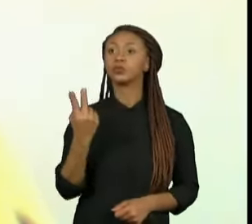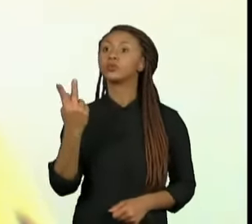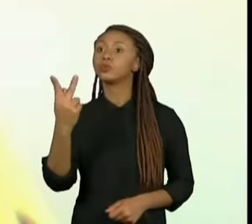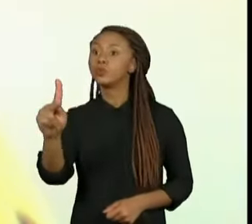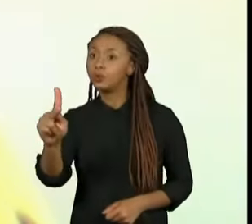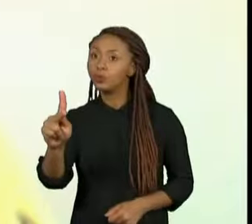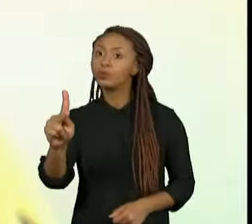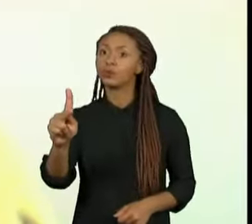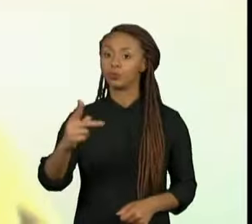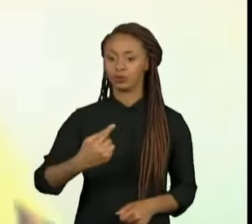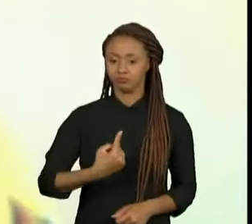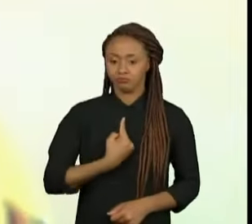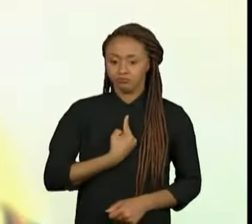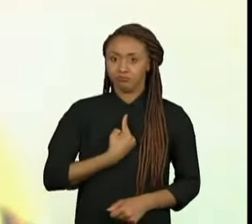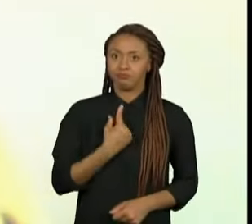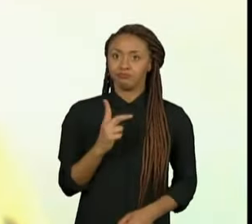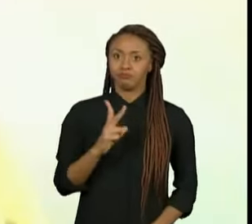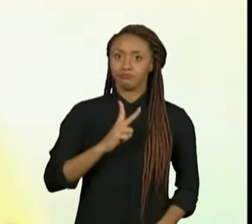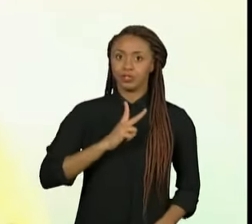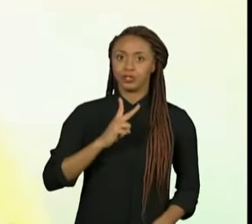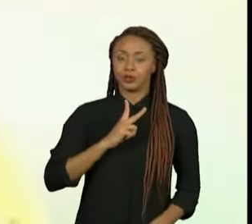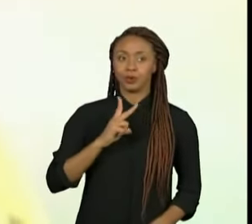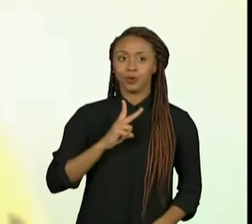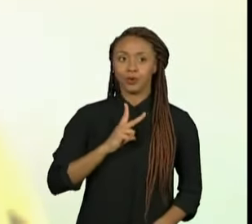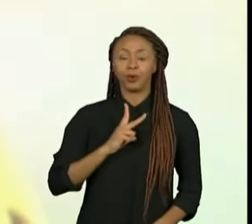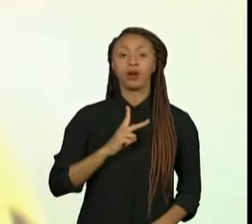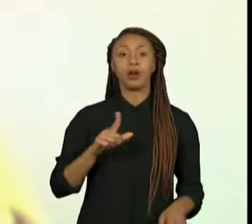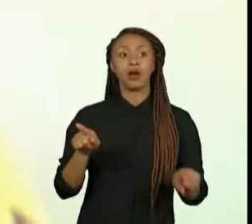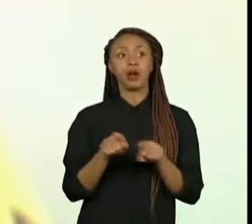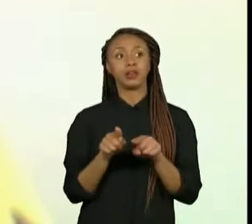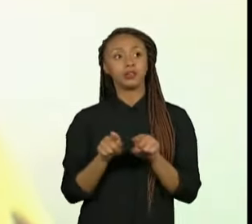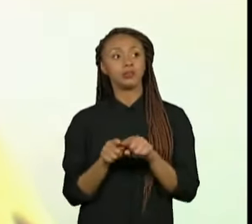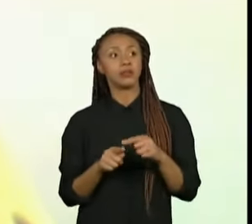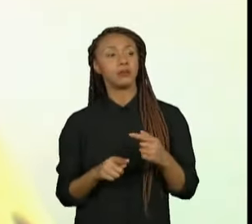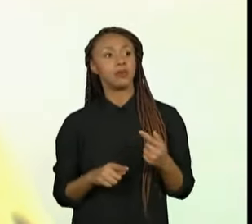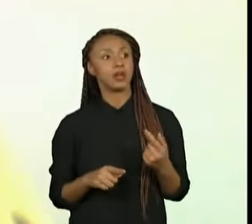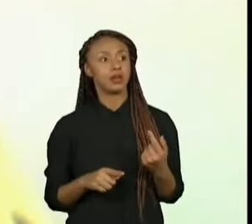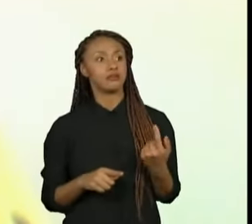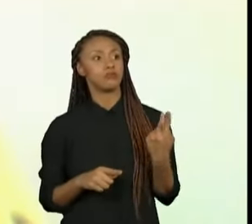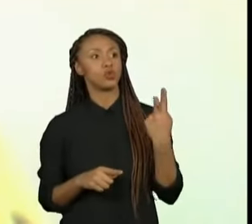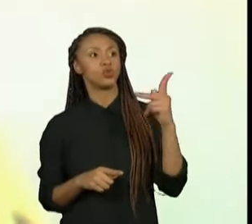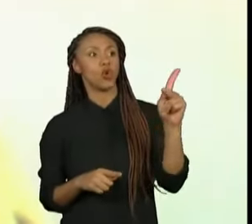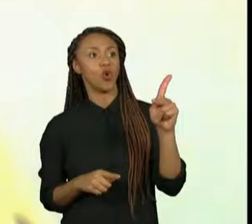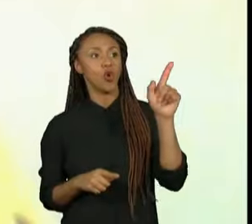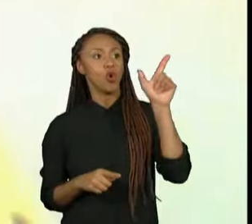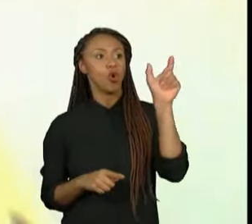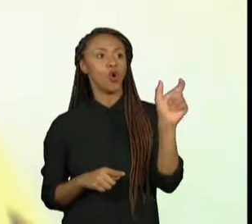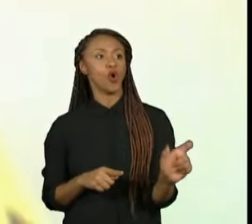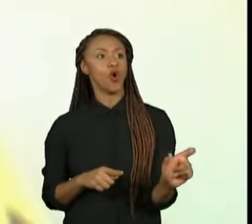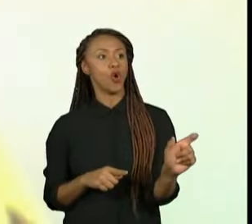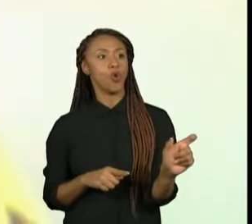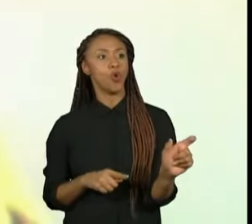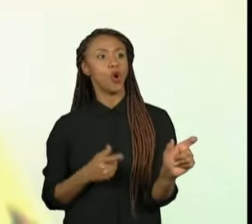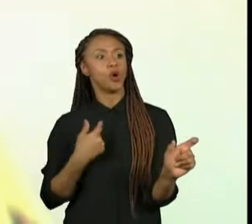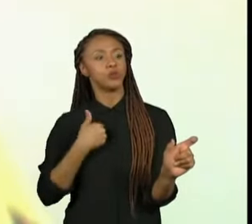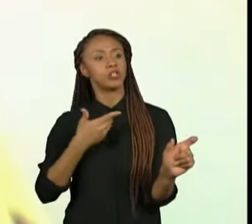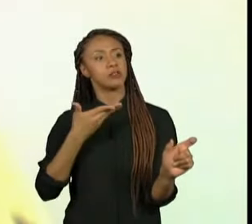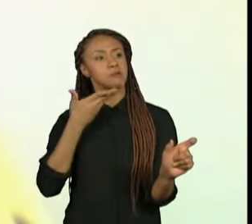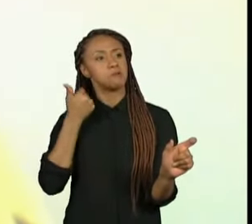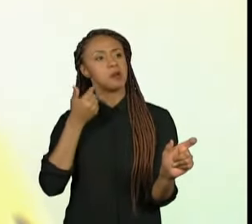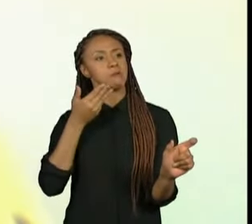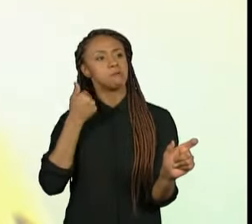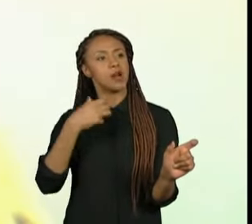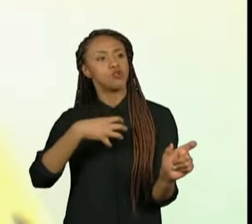termos individuais, como a vivência do outro, né? É nesse desejo de captar mesmo